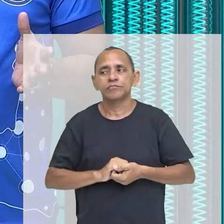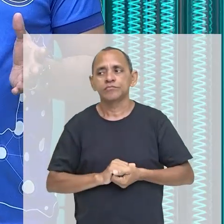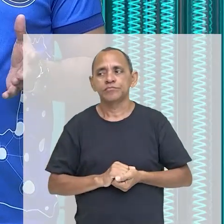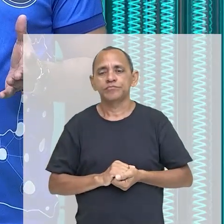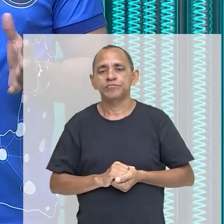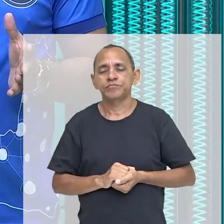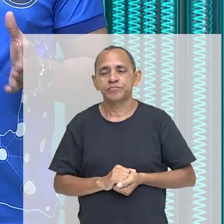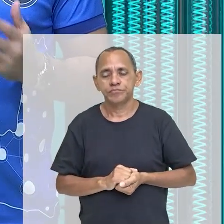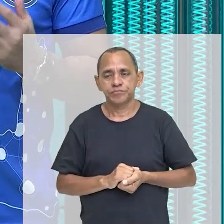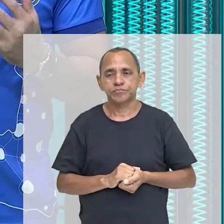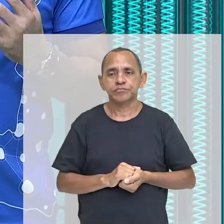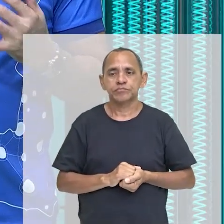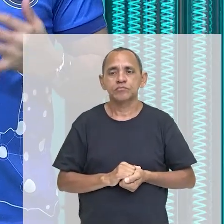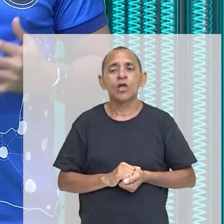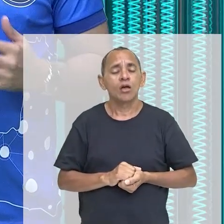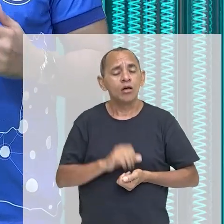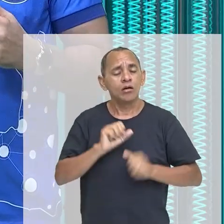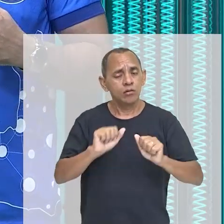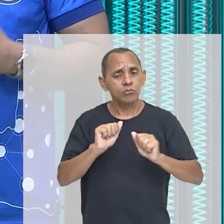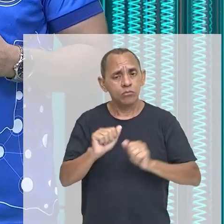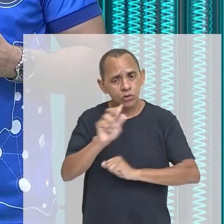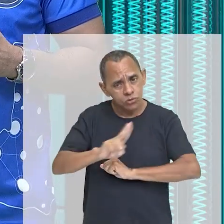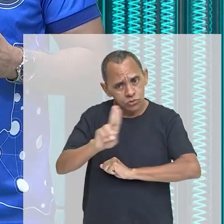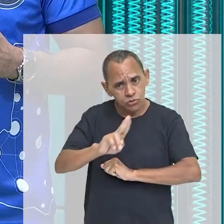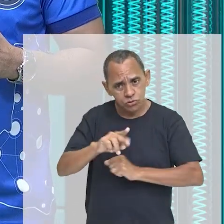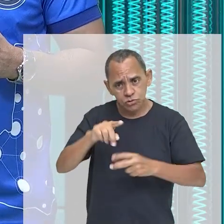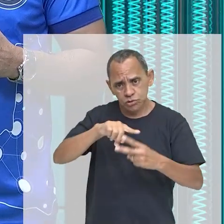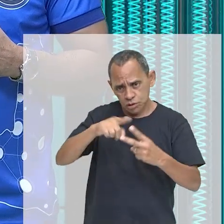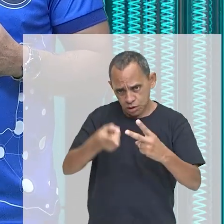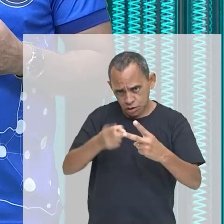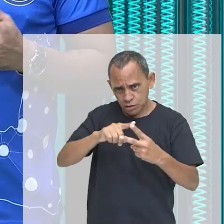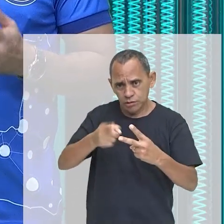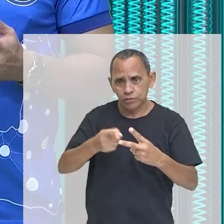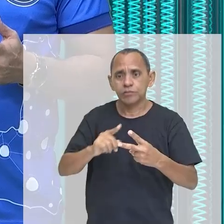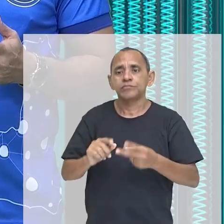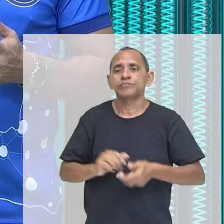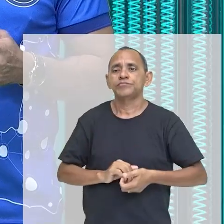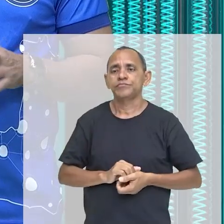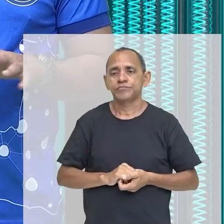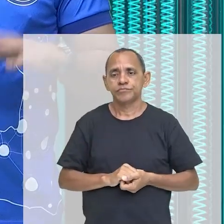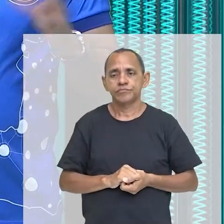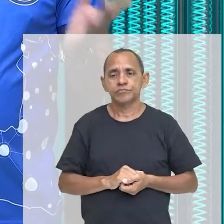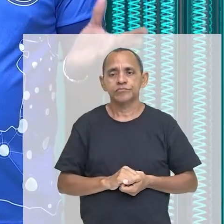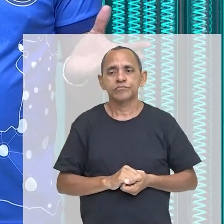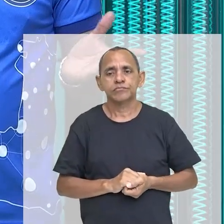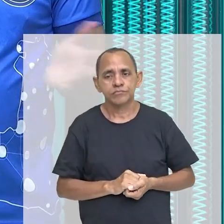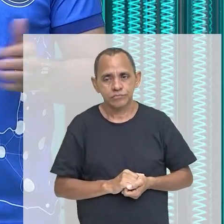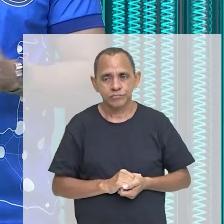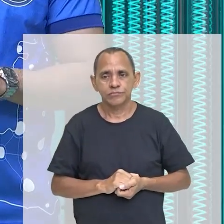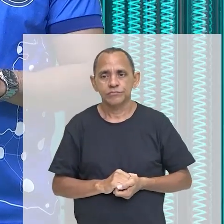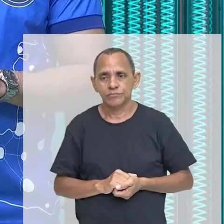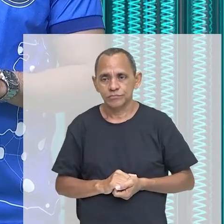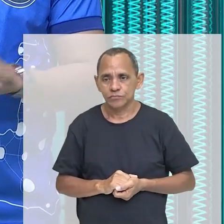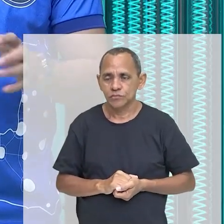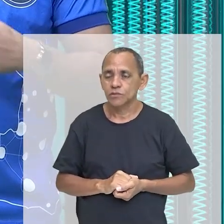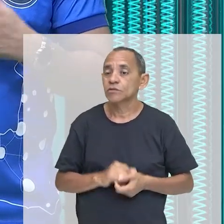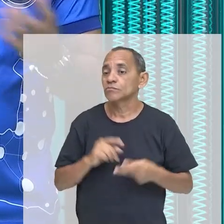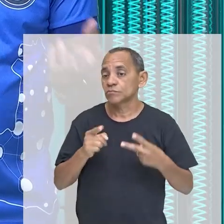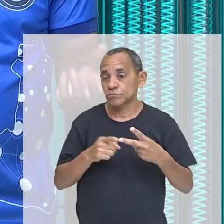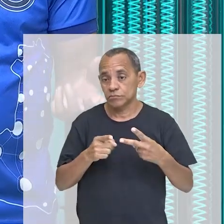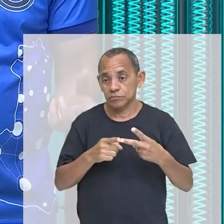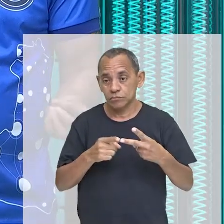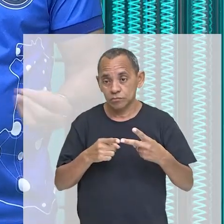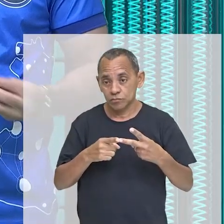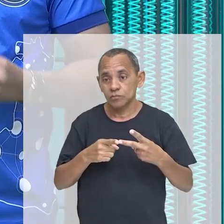eu utilizar as duas formas, linguagem verbal e não verbal, tá certo? Linguagem não verbal, ela basicamente vai se dar